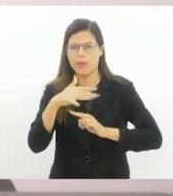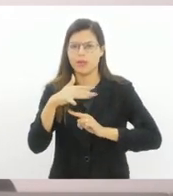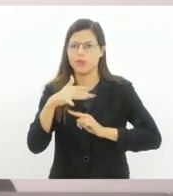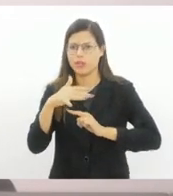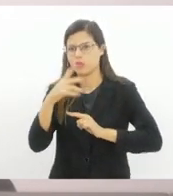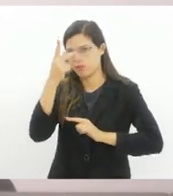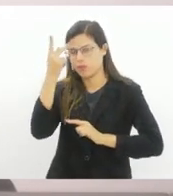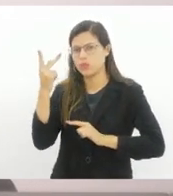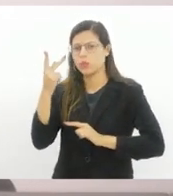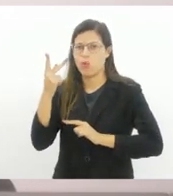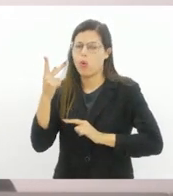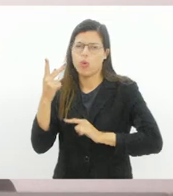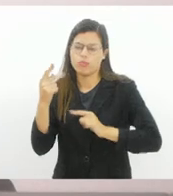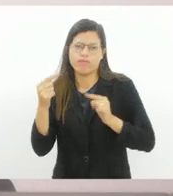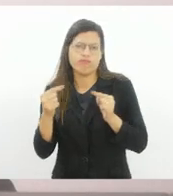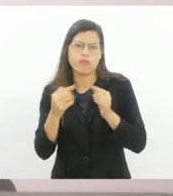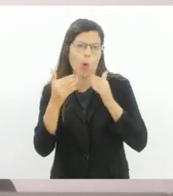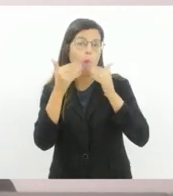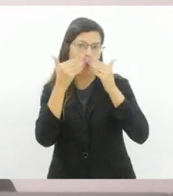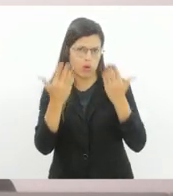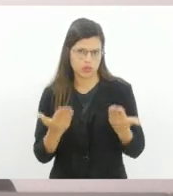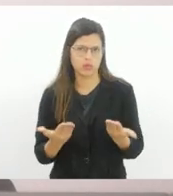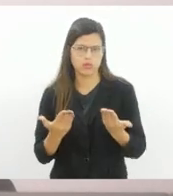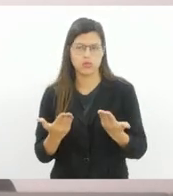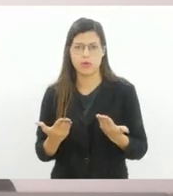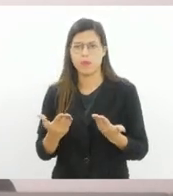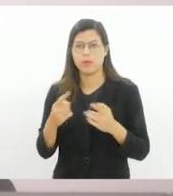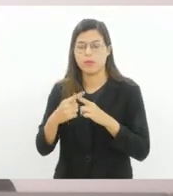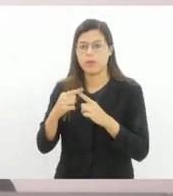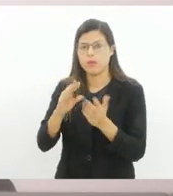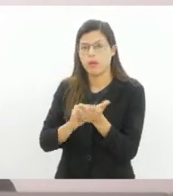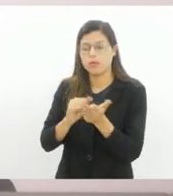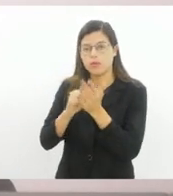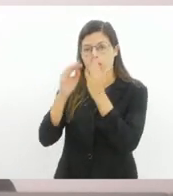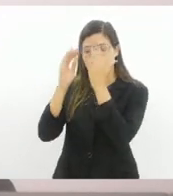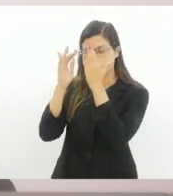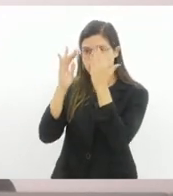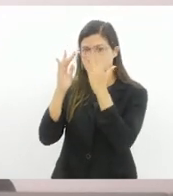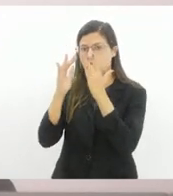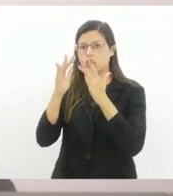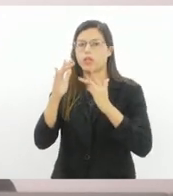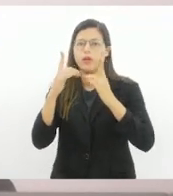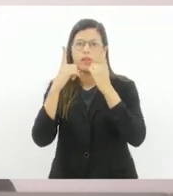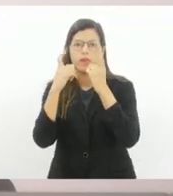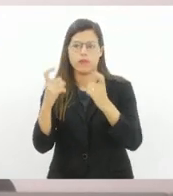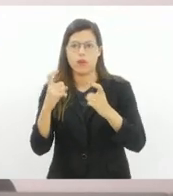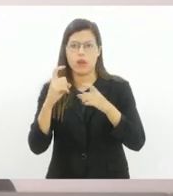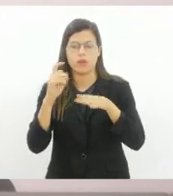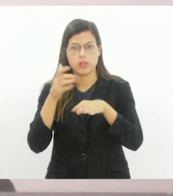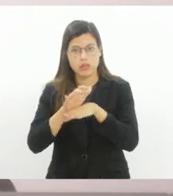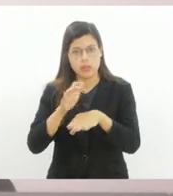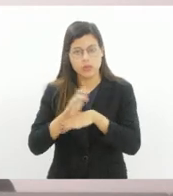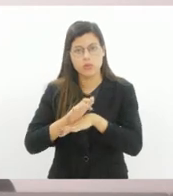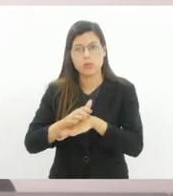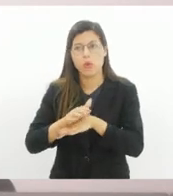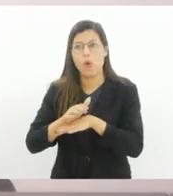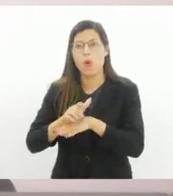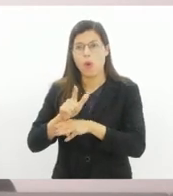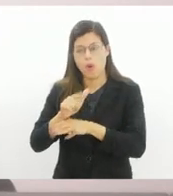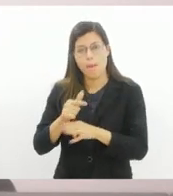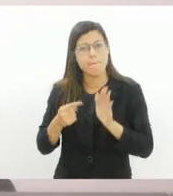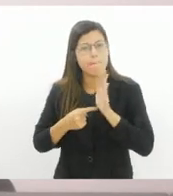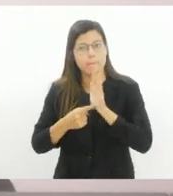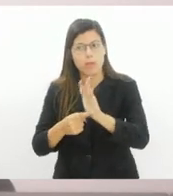legitimado. Porque não se faz uma reflexão de que a violência sexual é uma das mais severas expressões